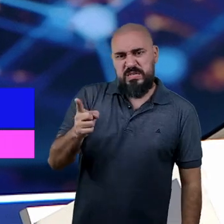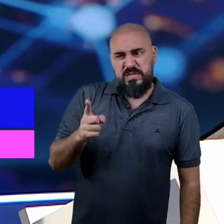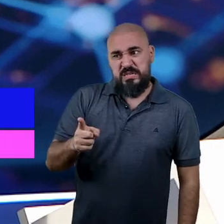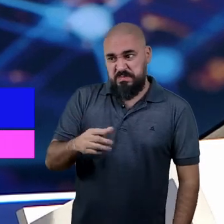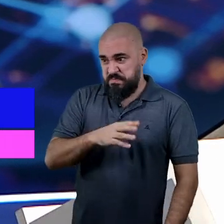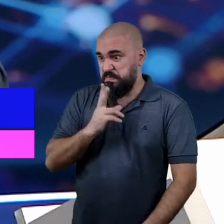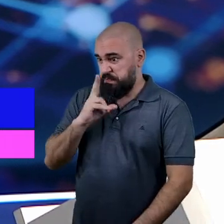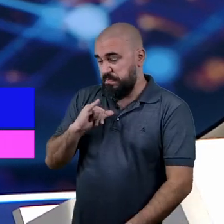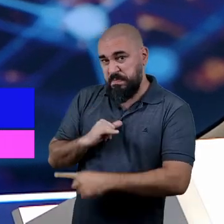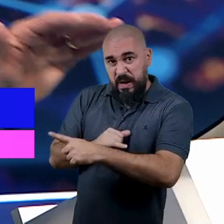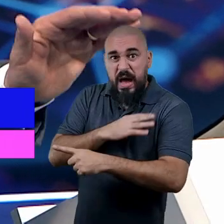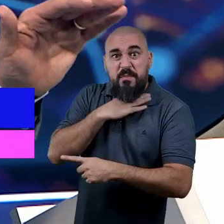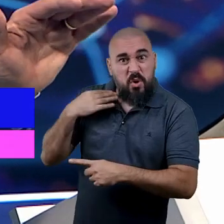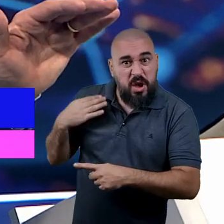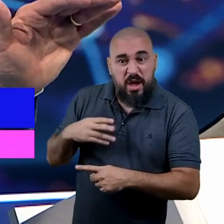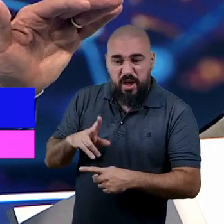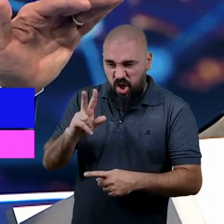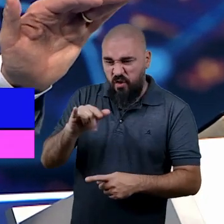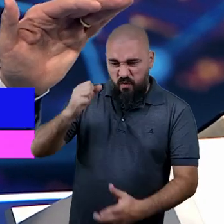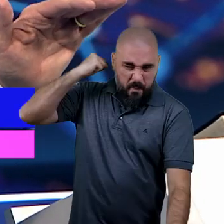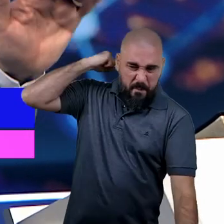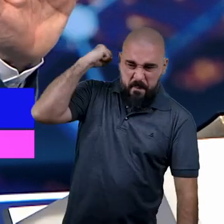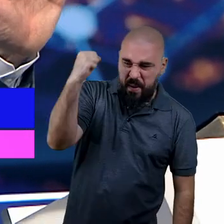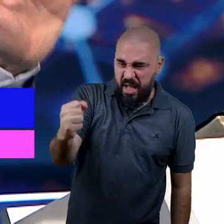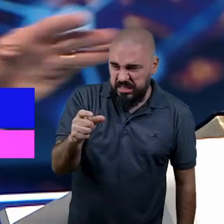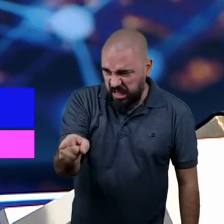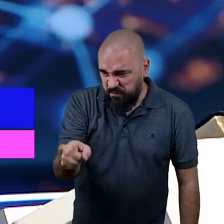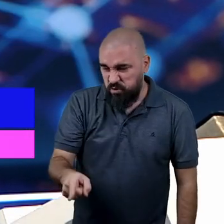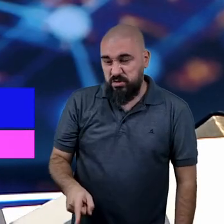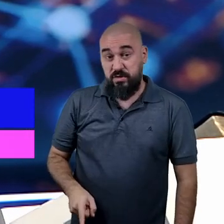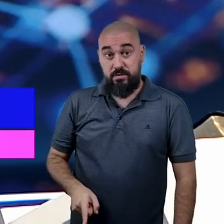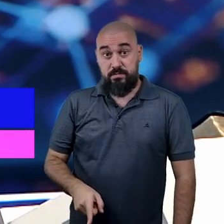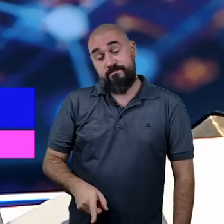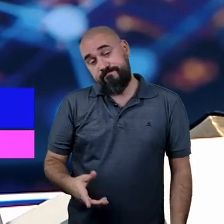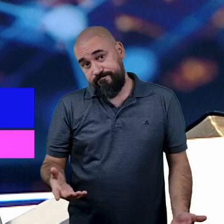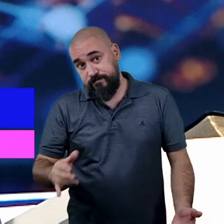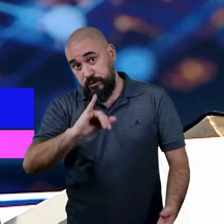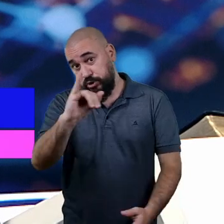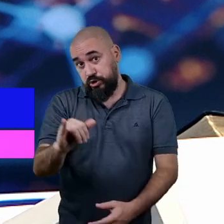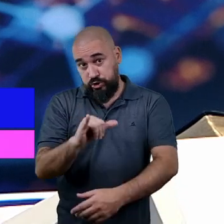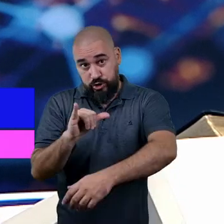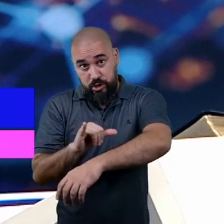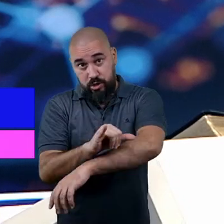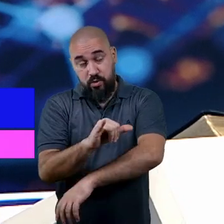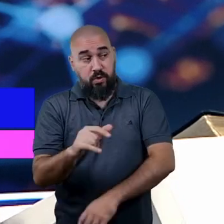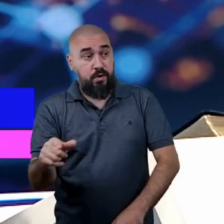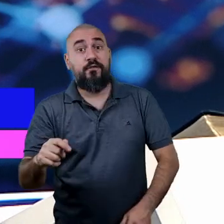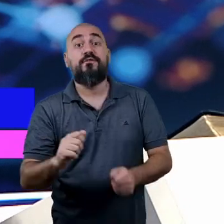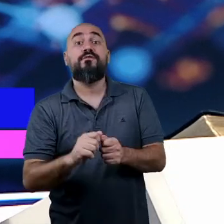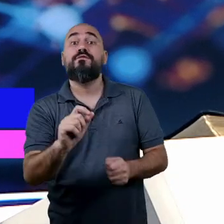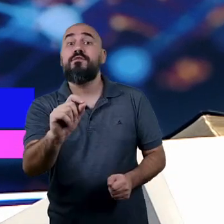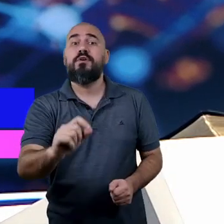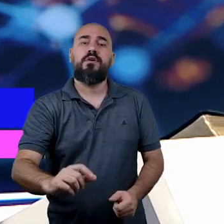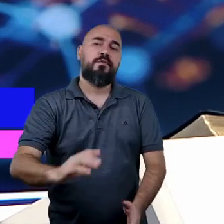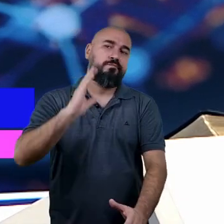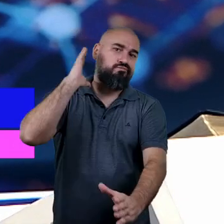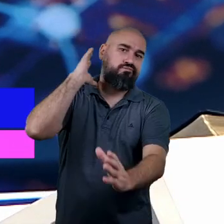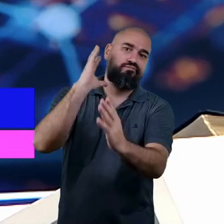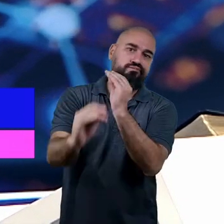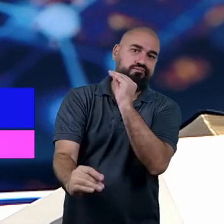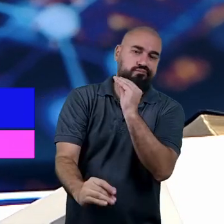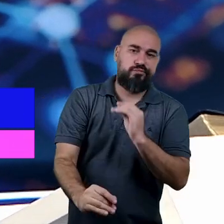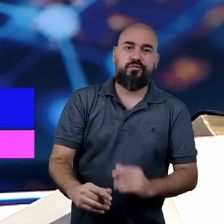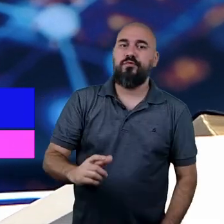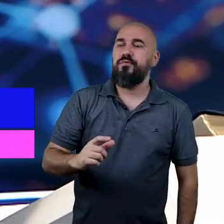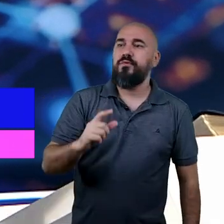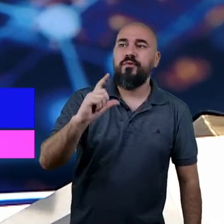ira, aplacar toda a confusão que havia sido estabelecida, Jacó, então, vai